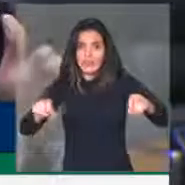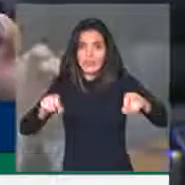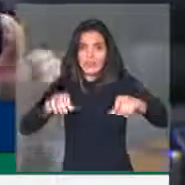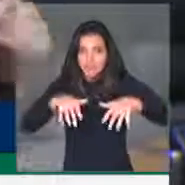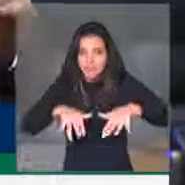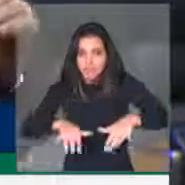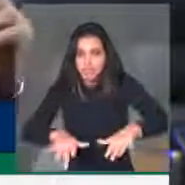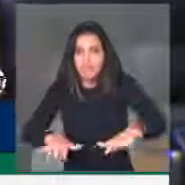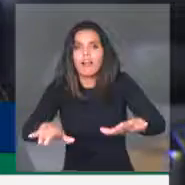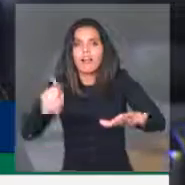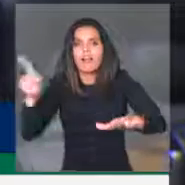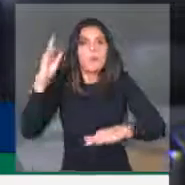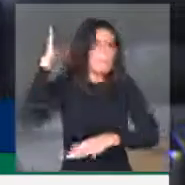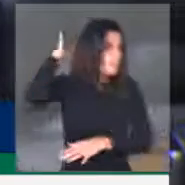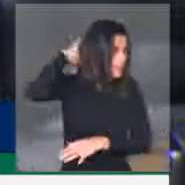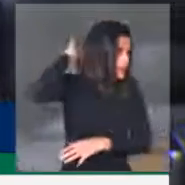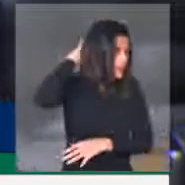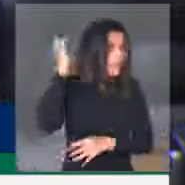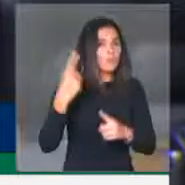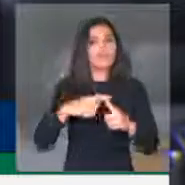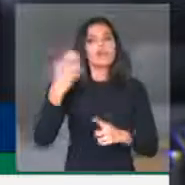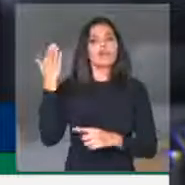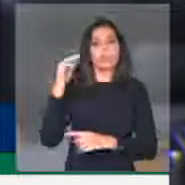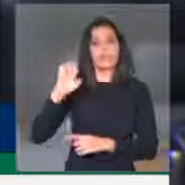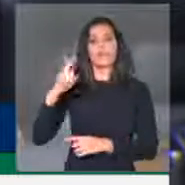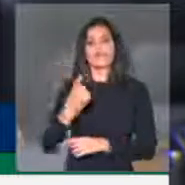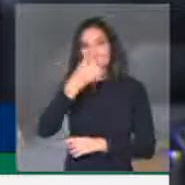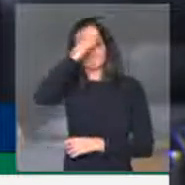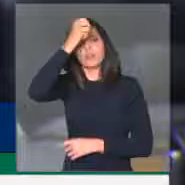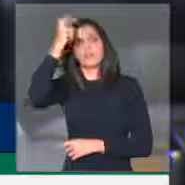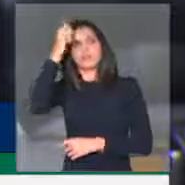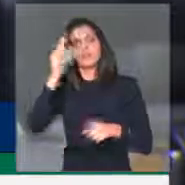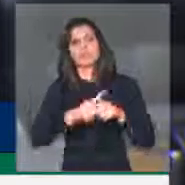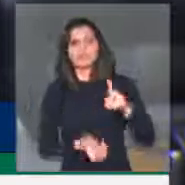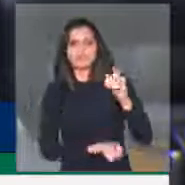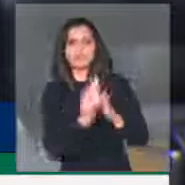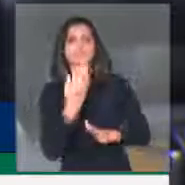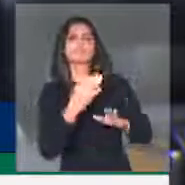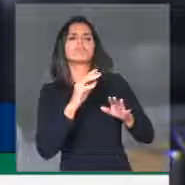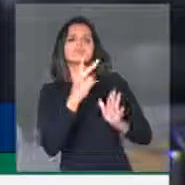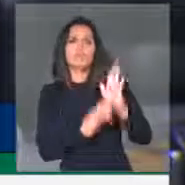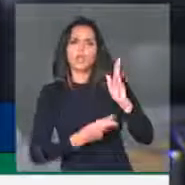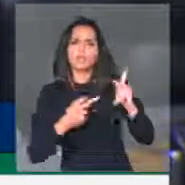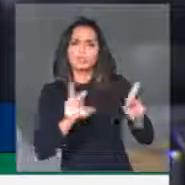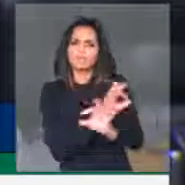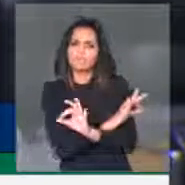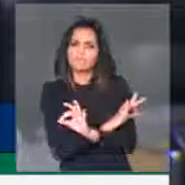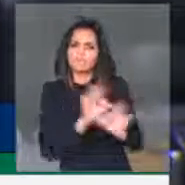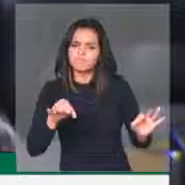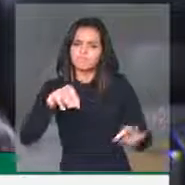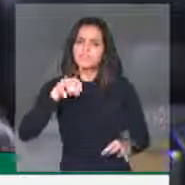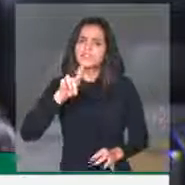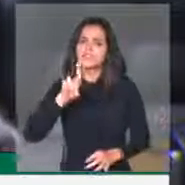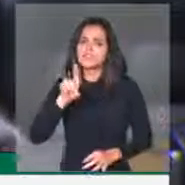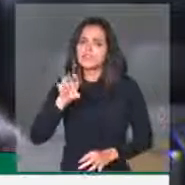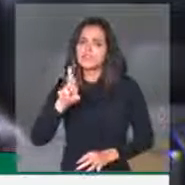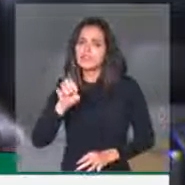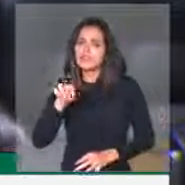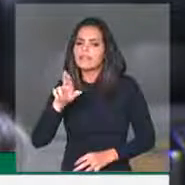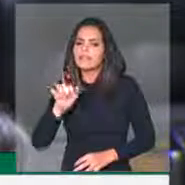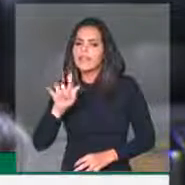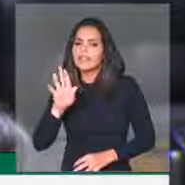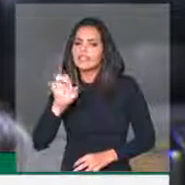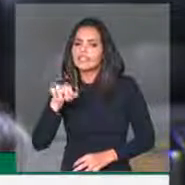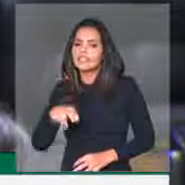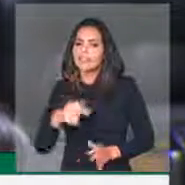tenho a honra de ter sido prefeito de Belém e ter desenvolvido grandes projetos de macrodrenagem,